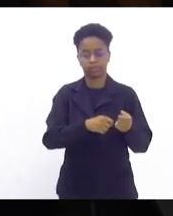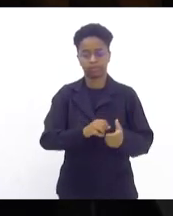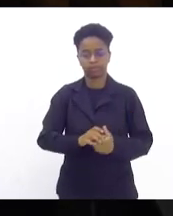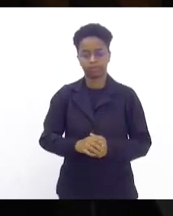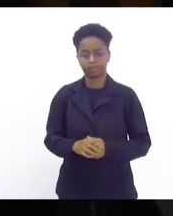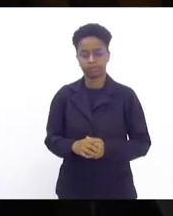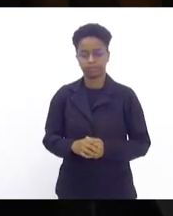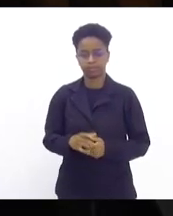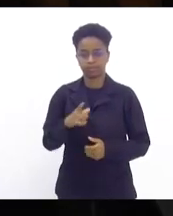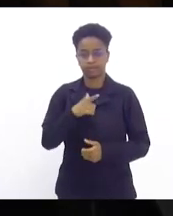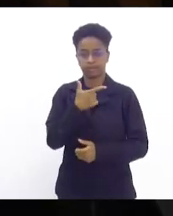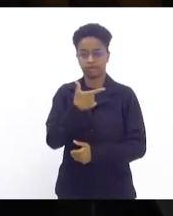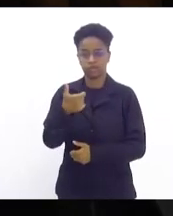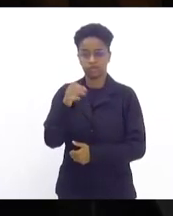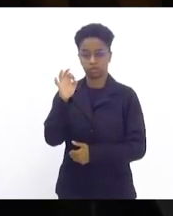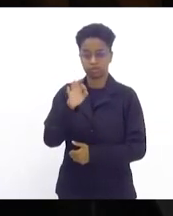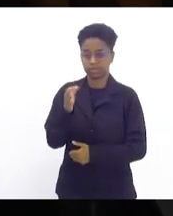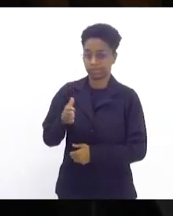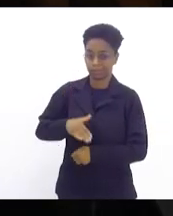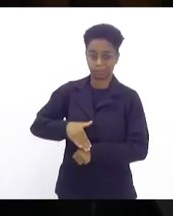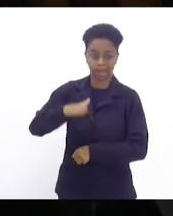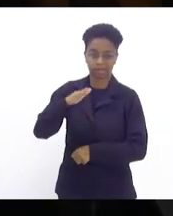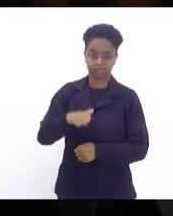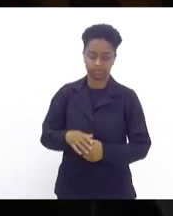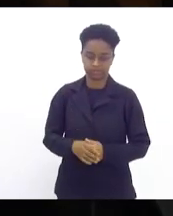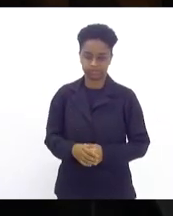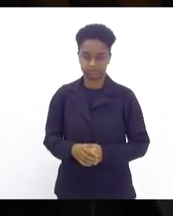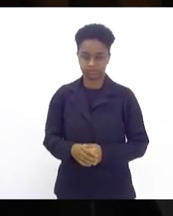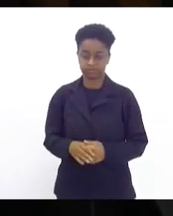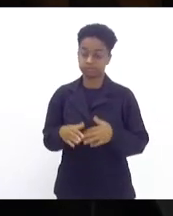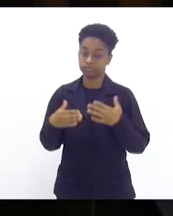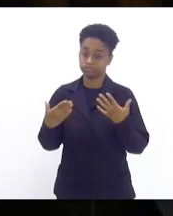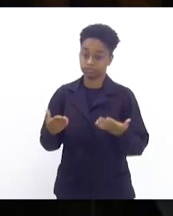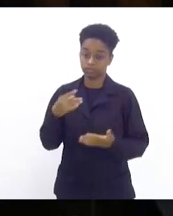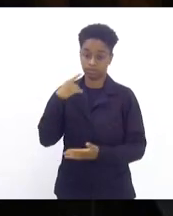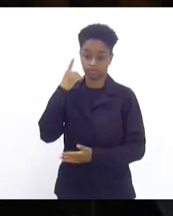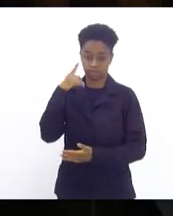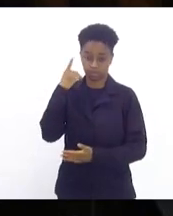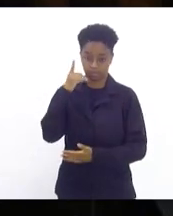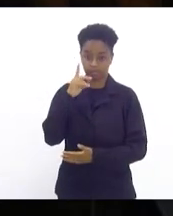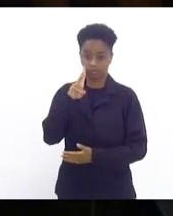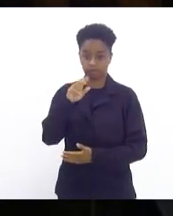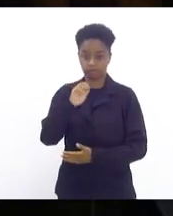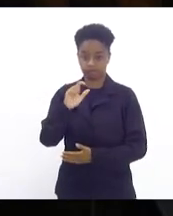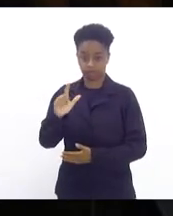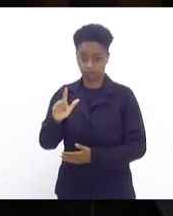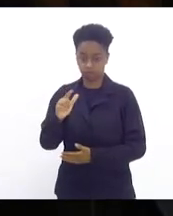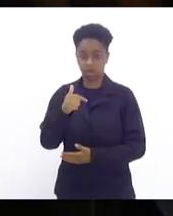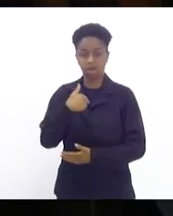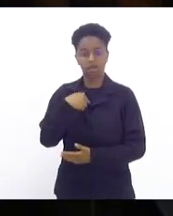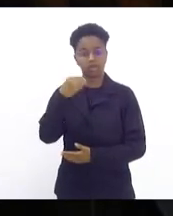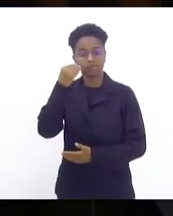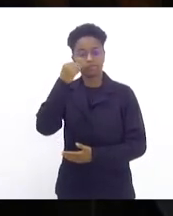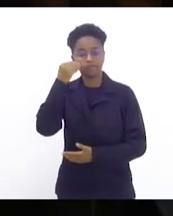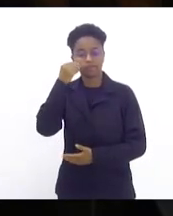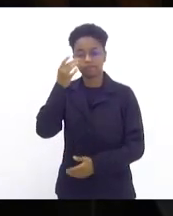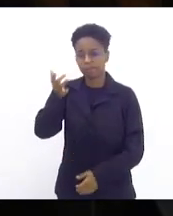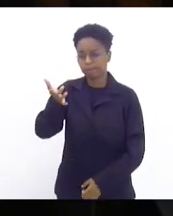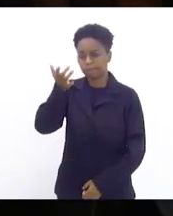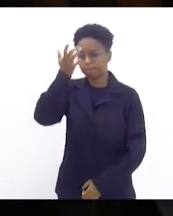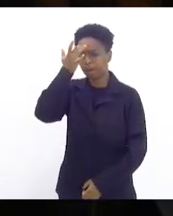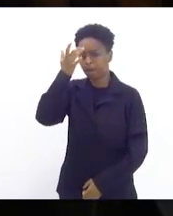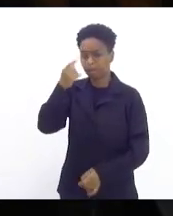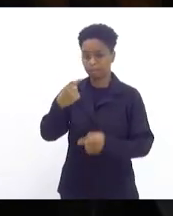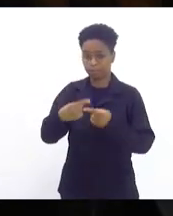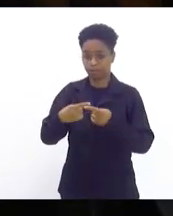de mais de 21 por cento aliás Deputado Valdeci eu tô tentando ter memorizado né porque